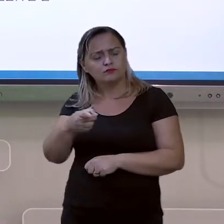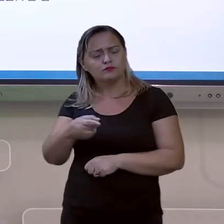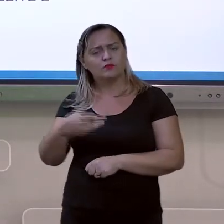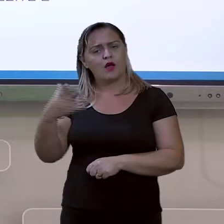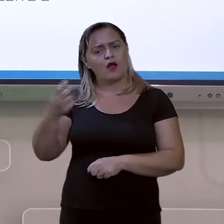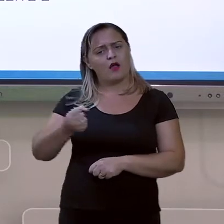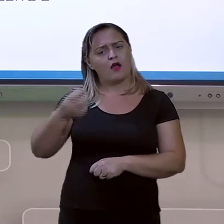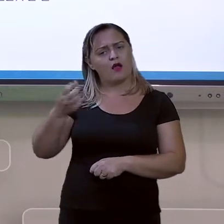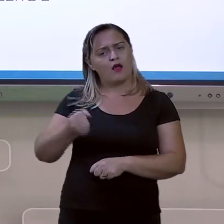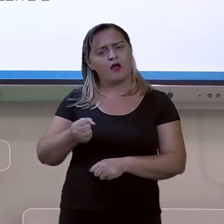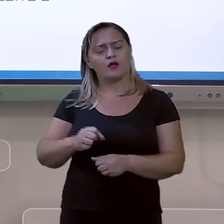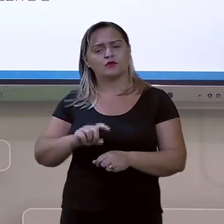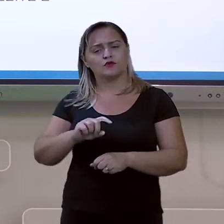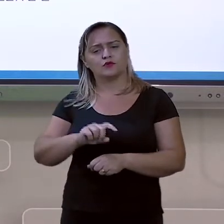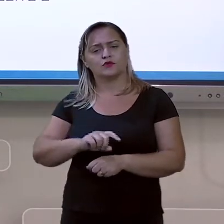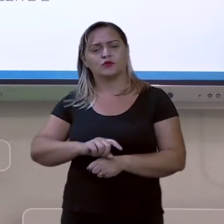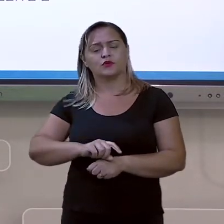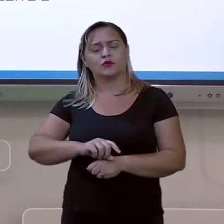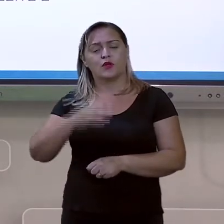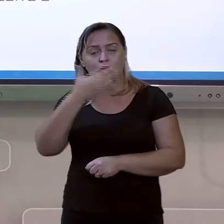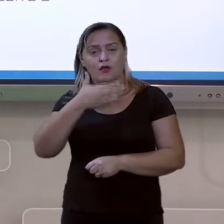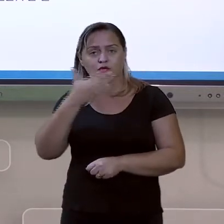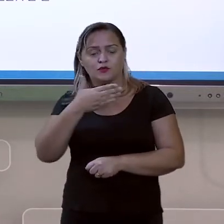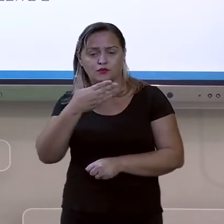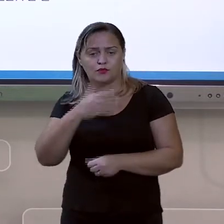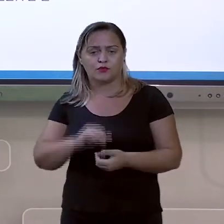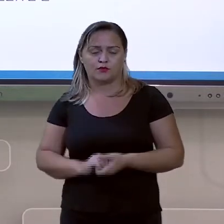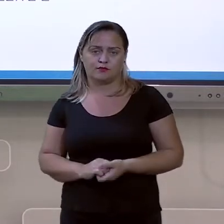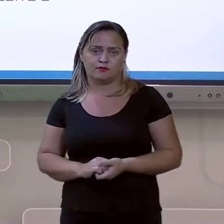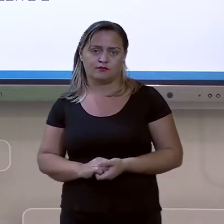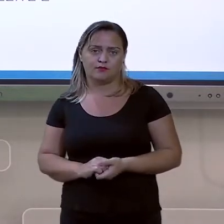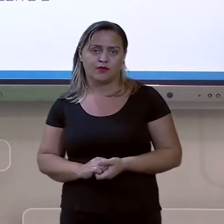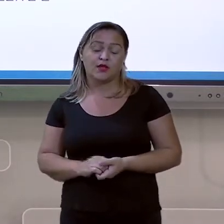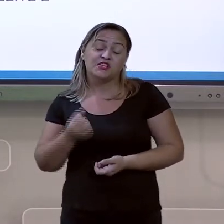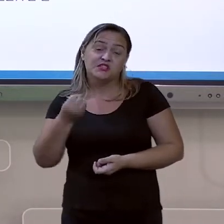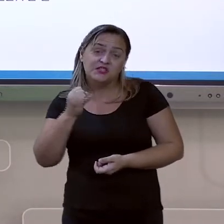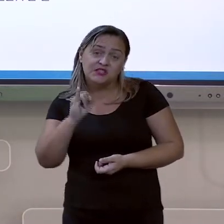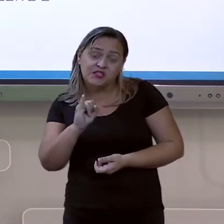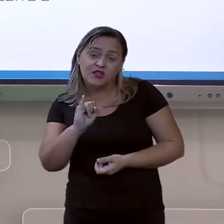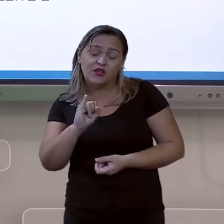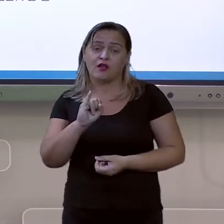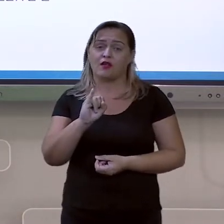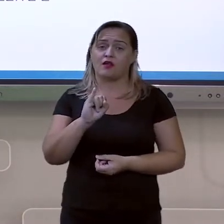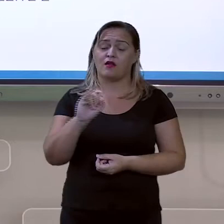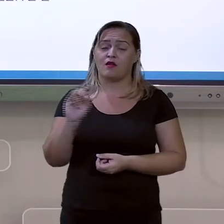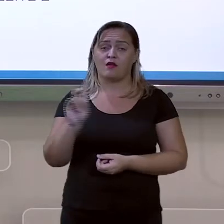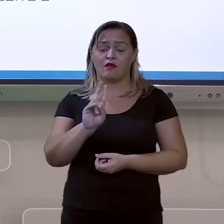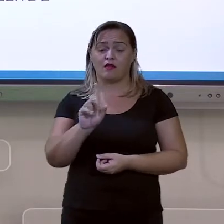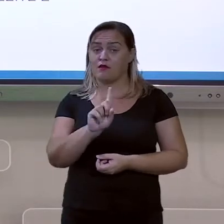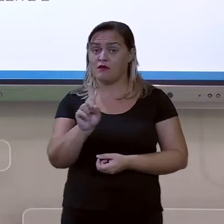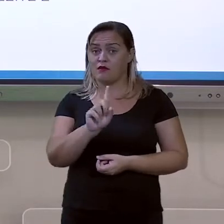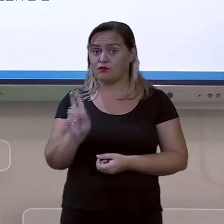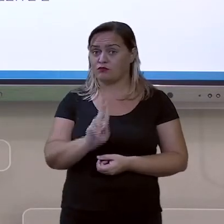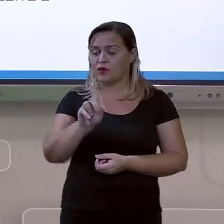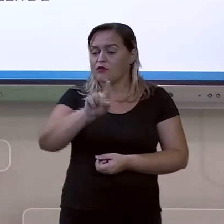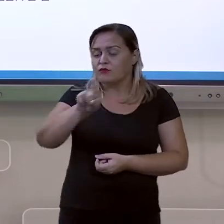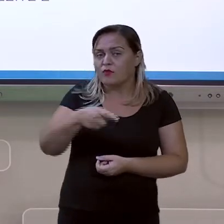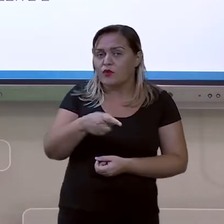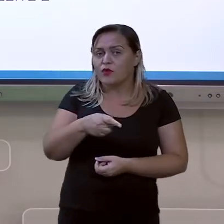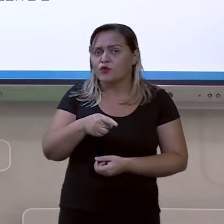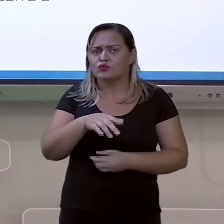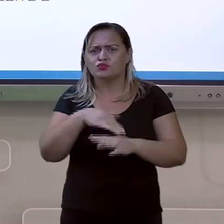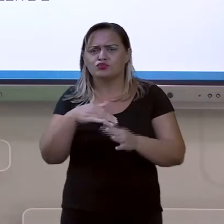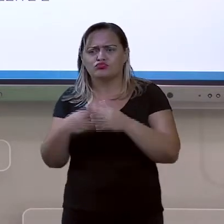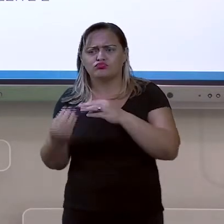Tem? Não. Farinhas, vírgula, ovos, vírgula,